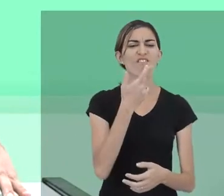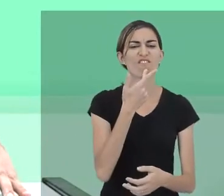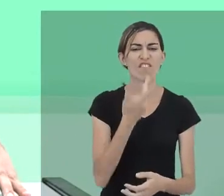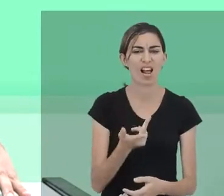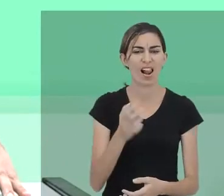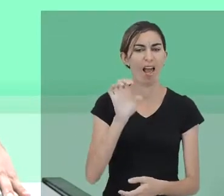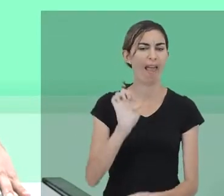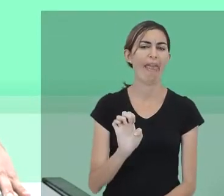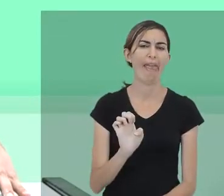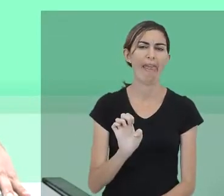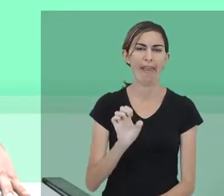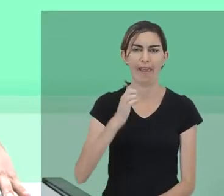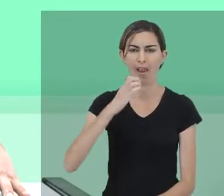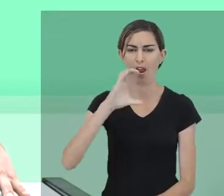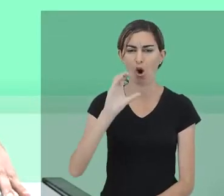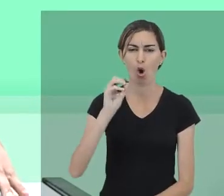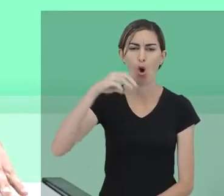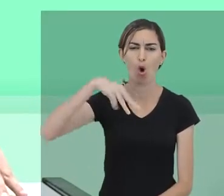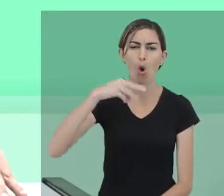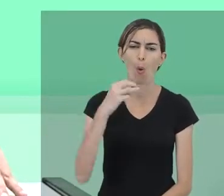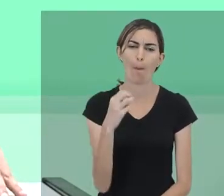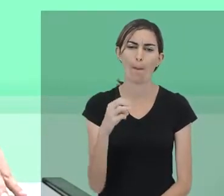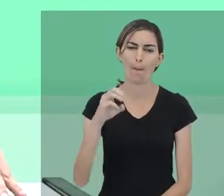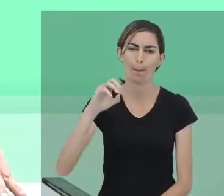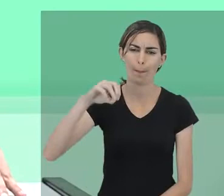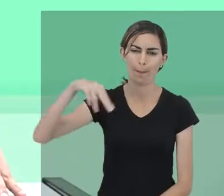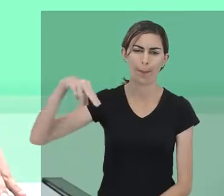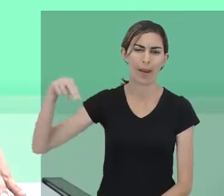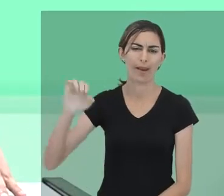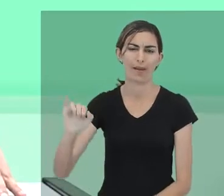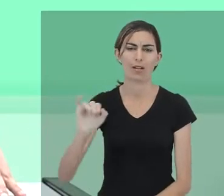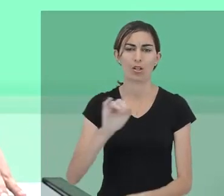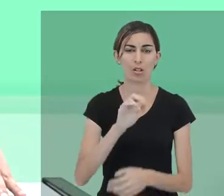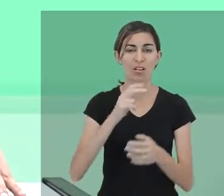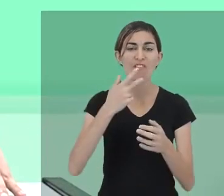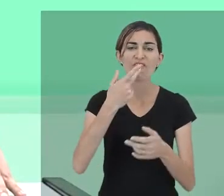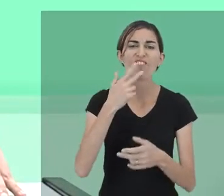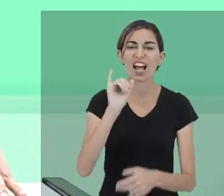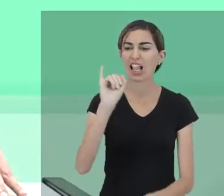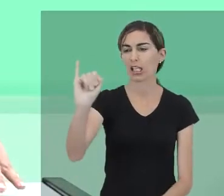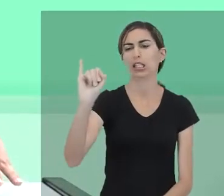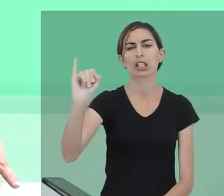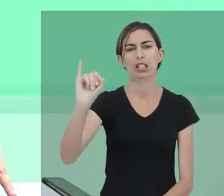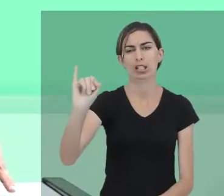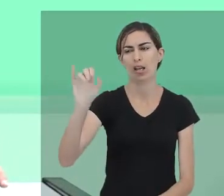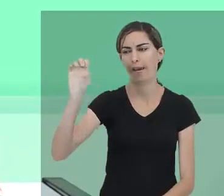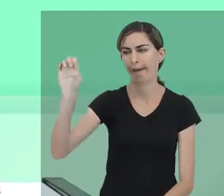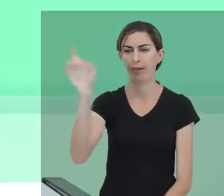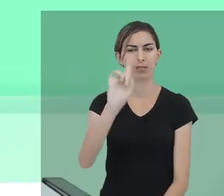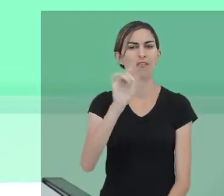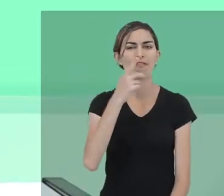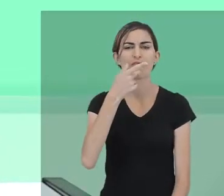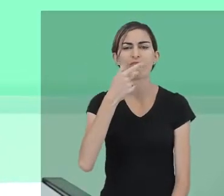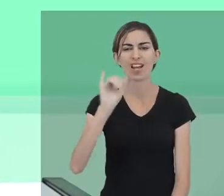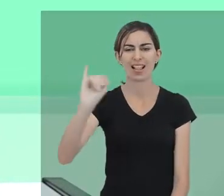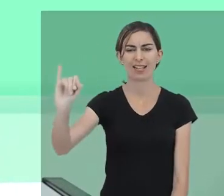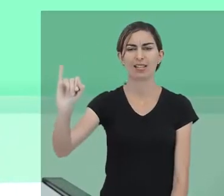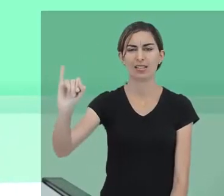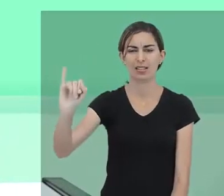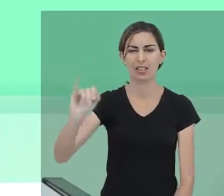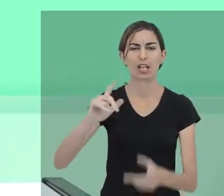falar e-commerce. Né? A pronúncia correta é e-commerce. Então, isso aí é a abreviação